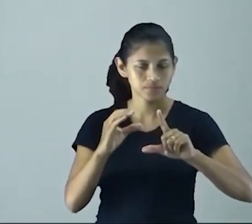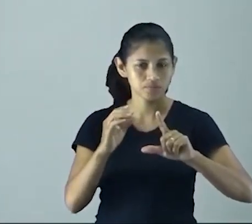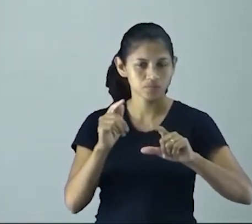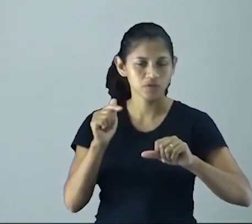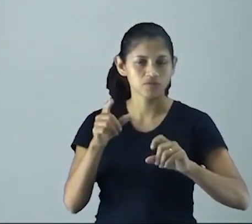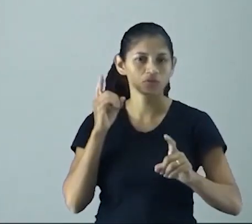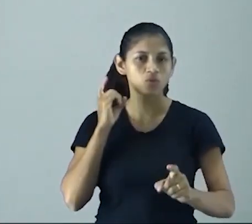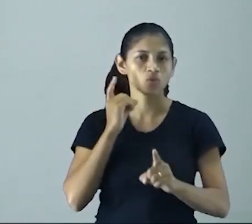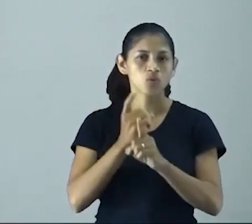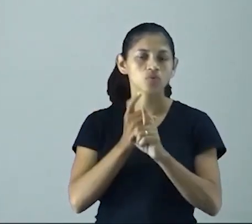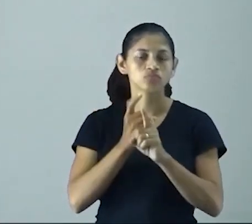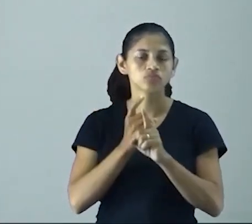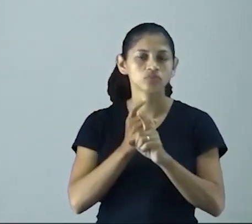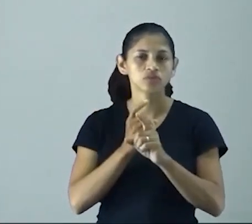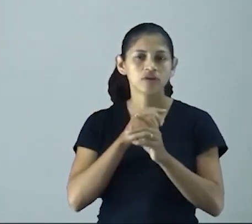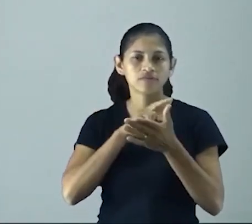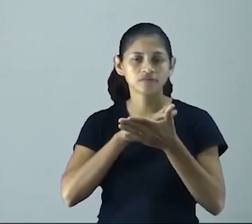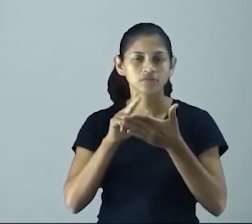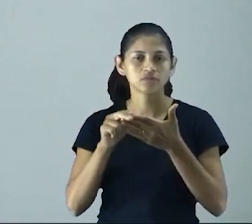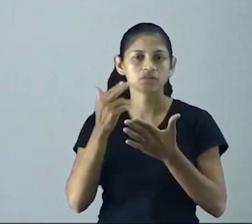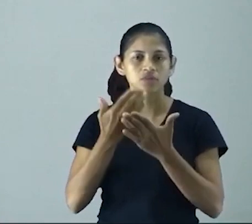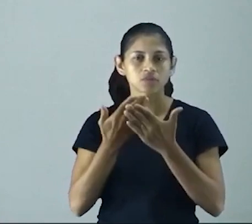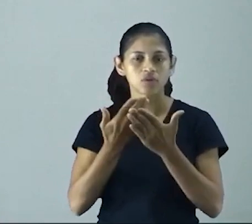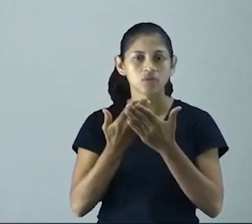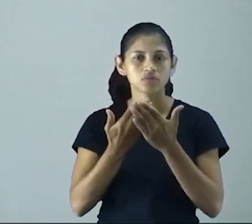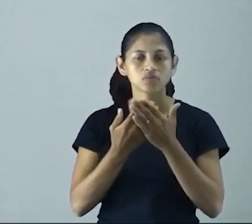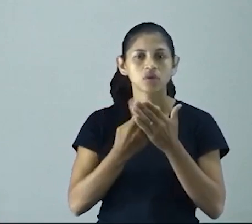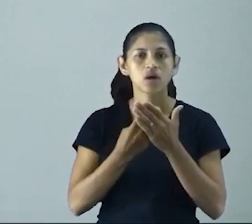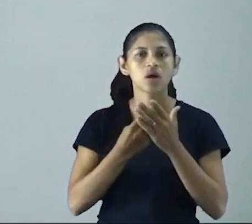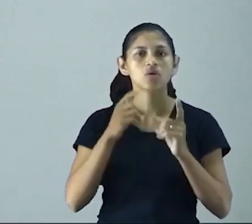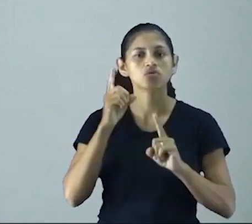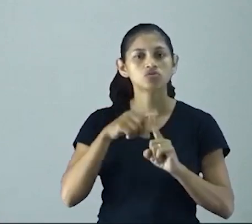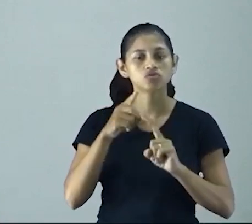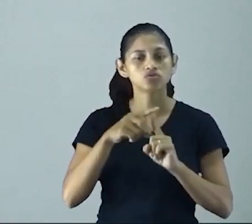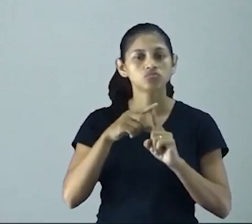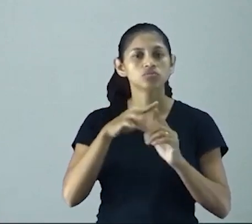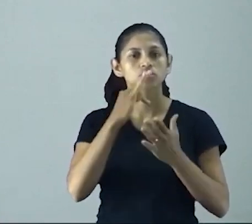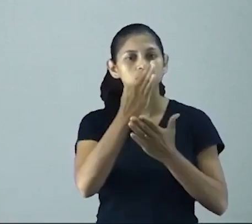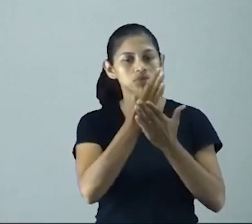vai encontrar essa e outras aulas sobre tipologia textuais, tá bom? Tirem dúvidas com os